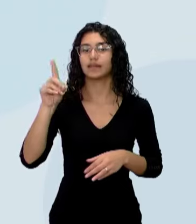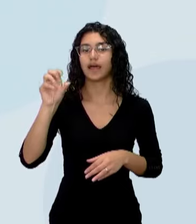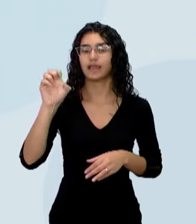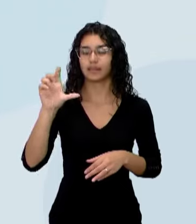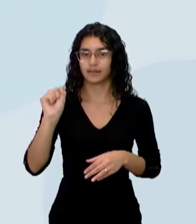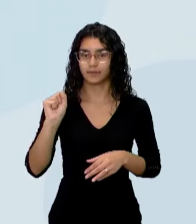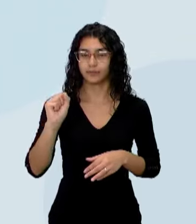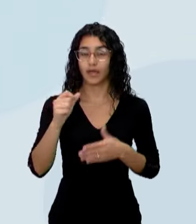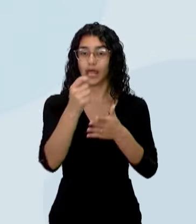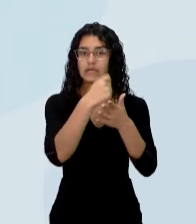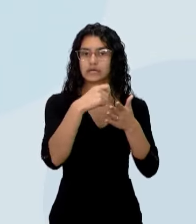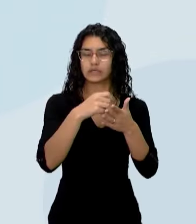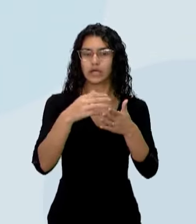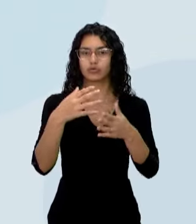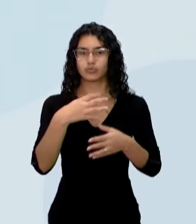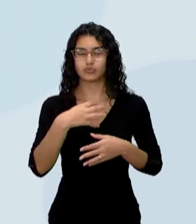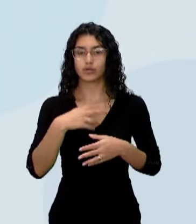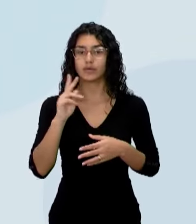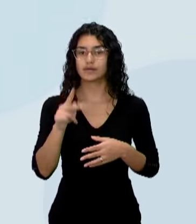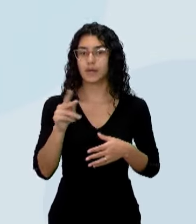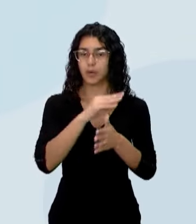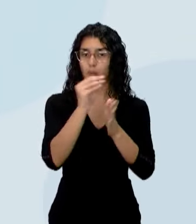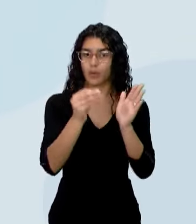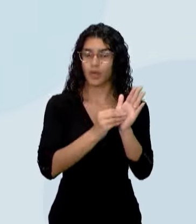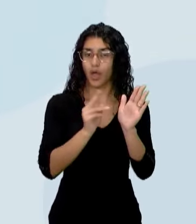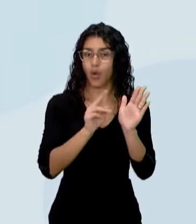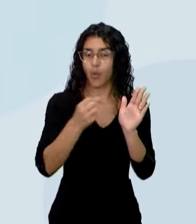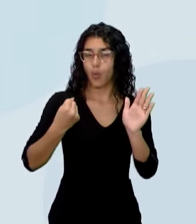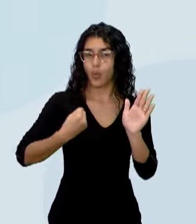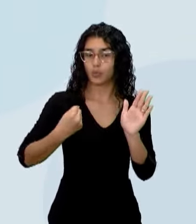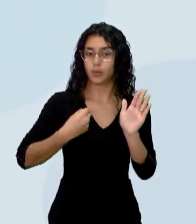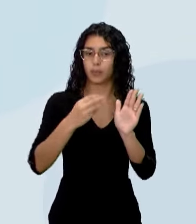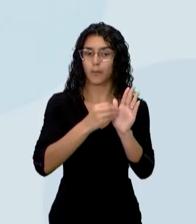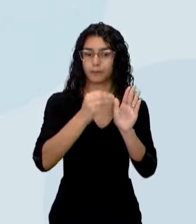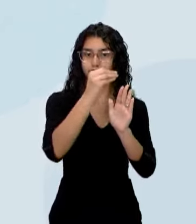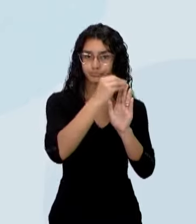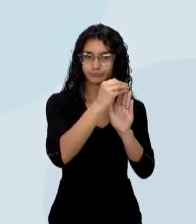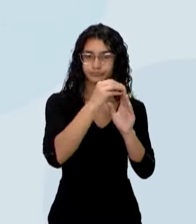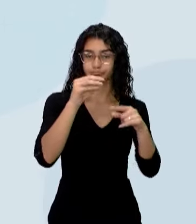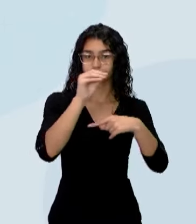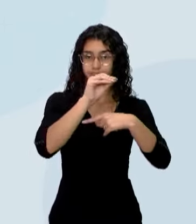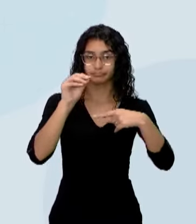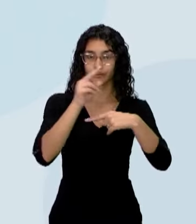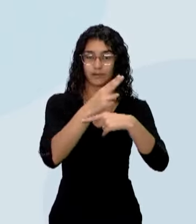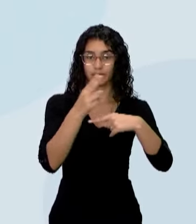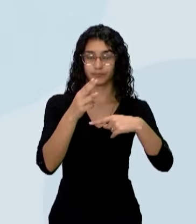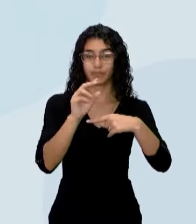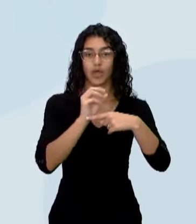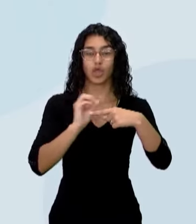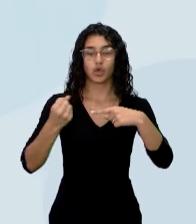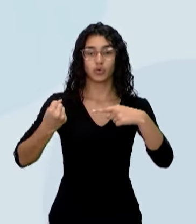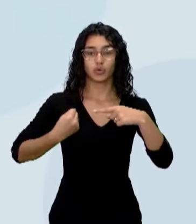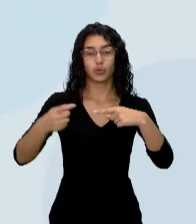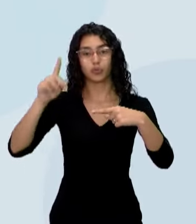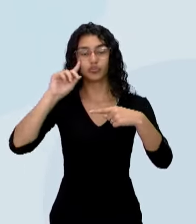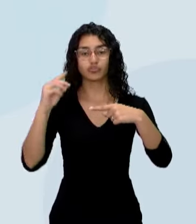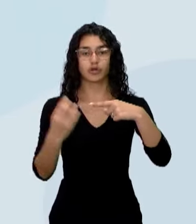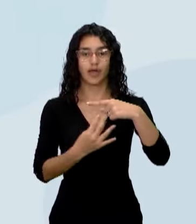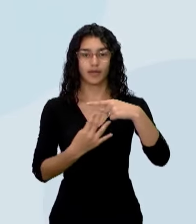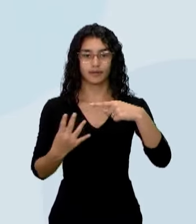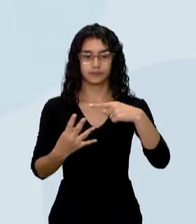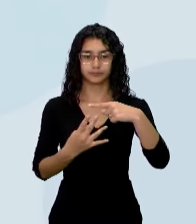né? Então eu sempre vou colocar o número correspondente a carros na parte de cima e o número correspondente a dias na parte de